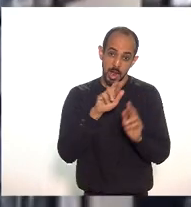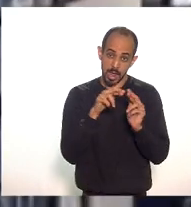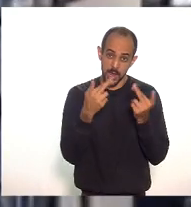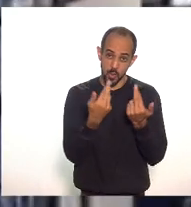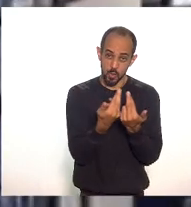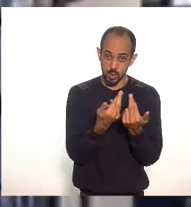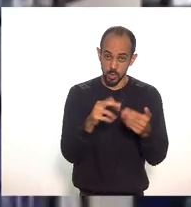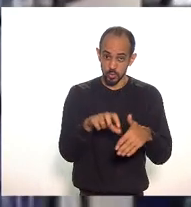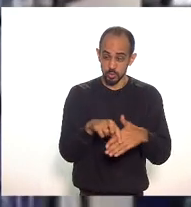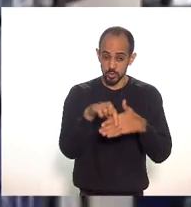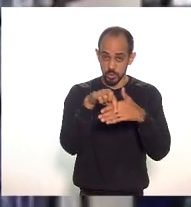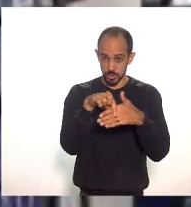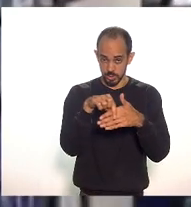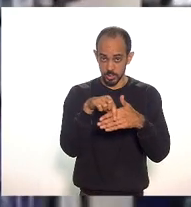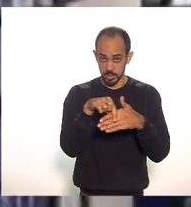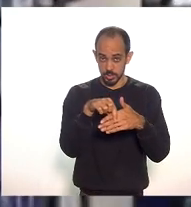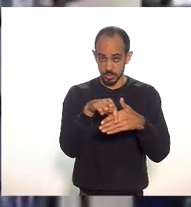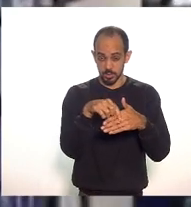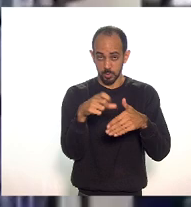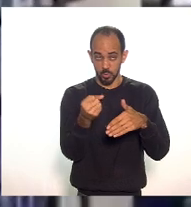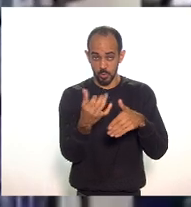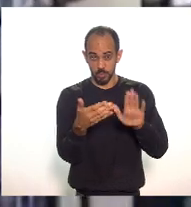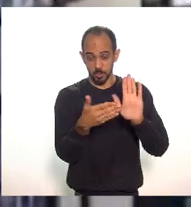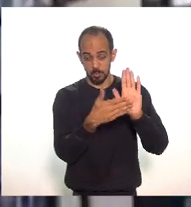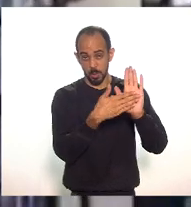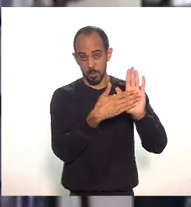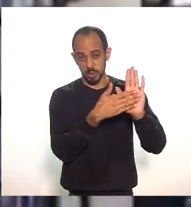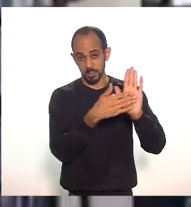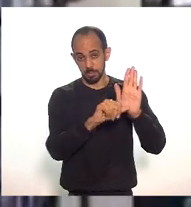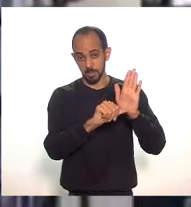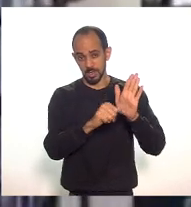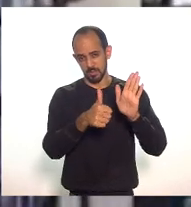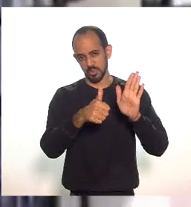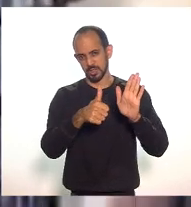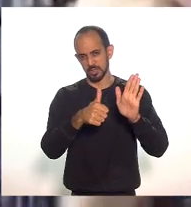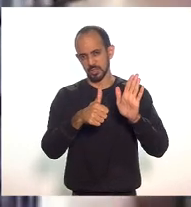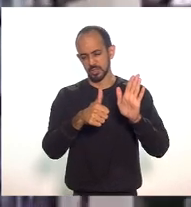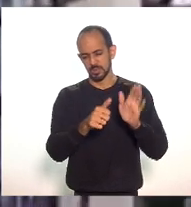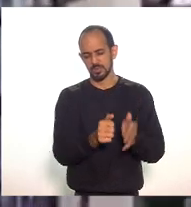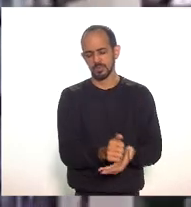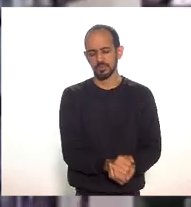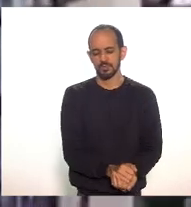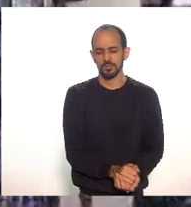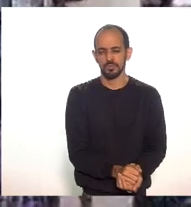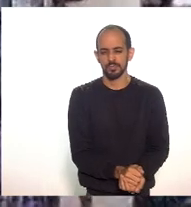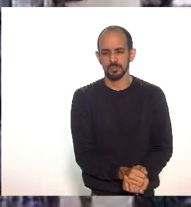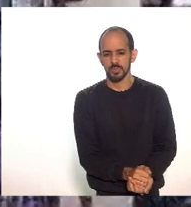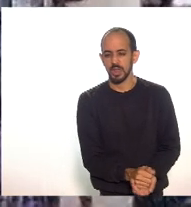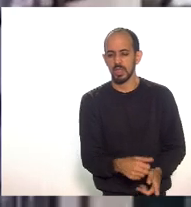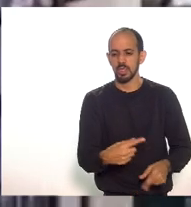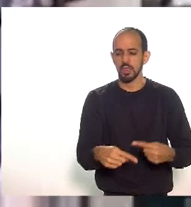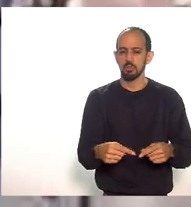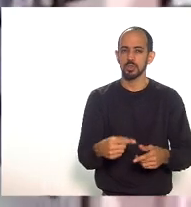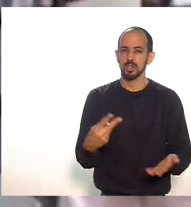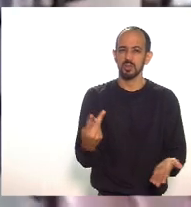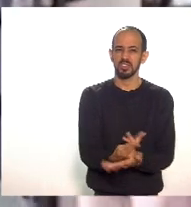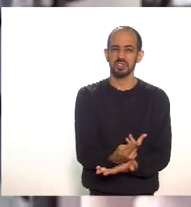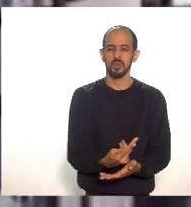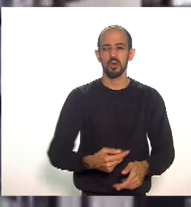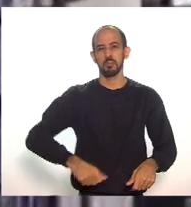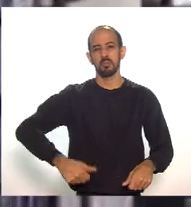esta proposta foi colocada pela primeira vez é colocada pela primeira vez